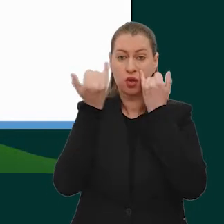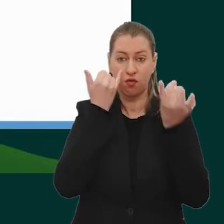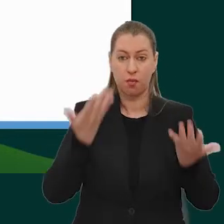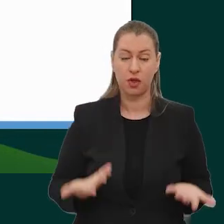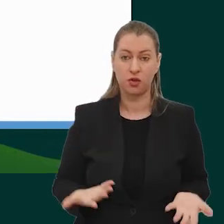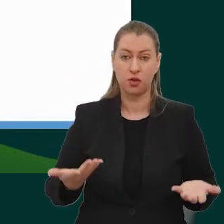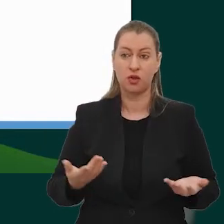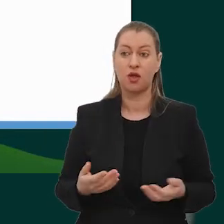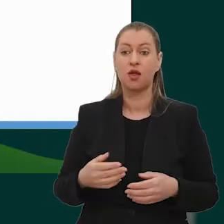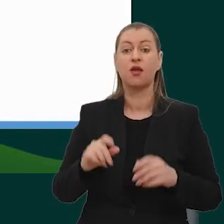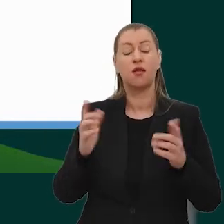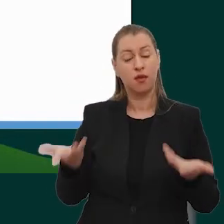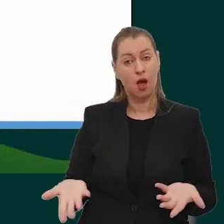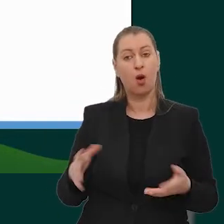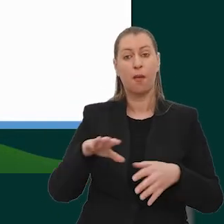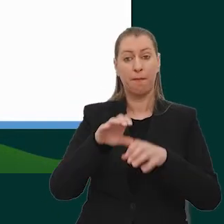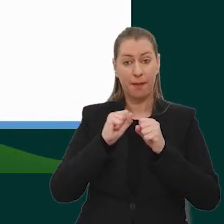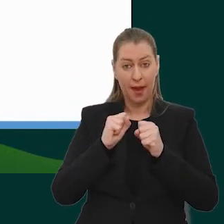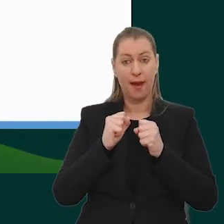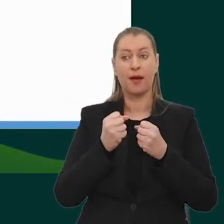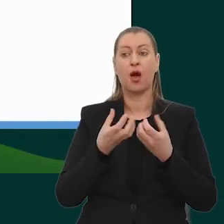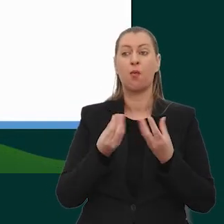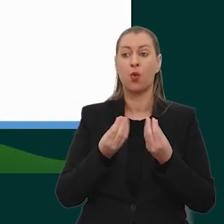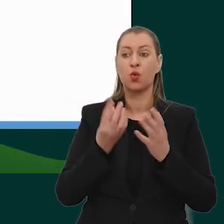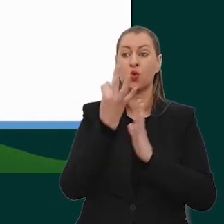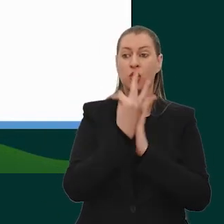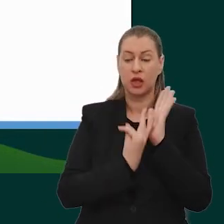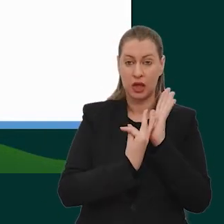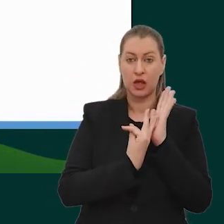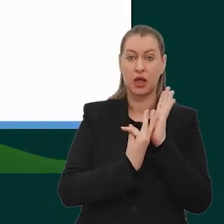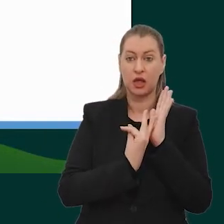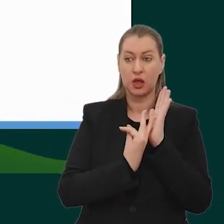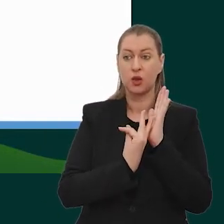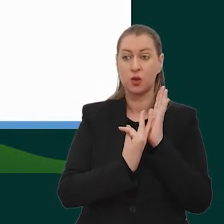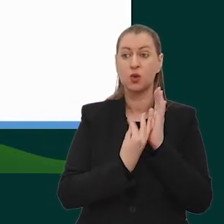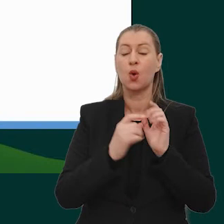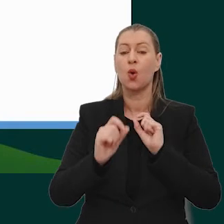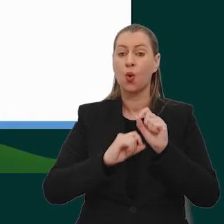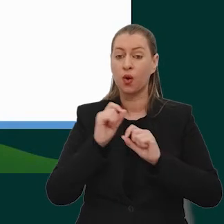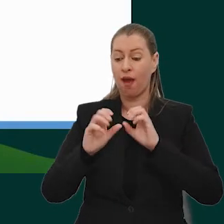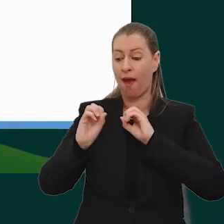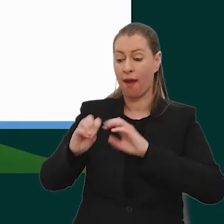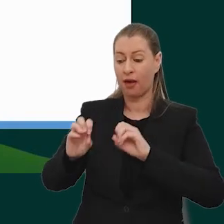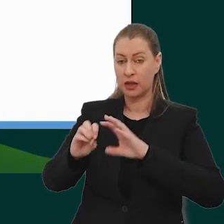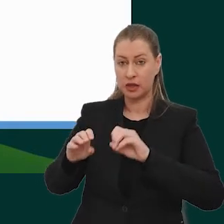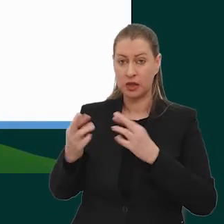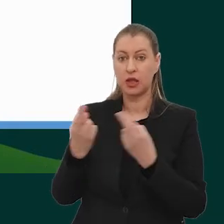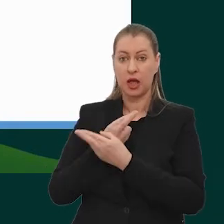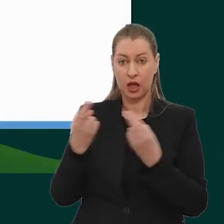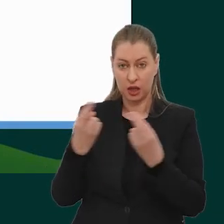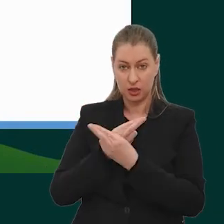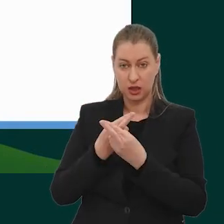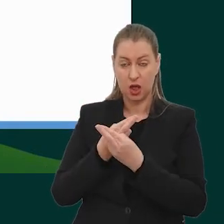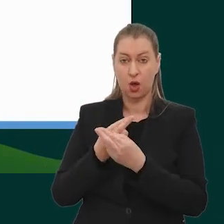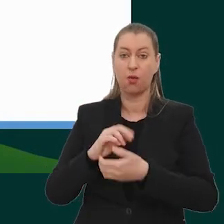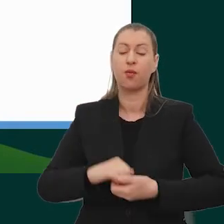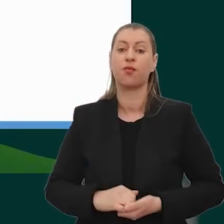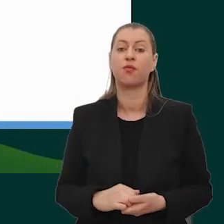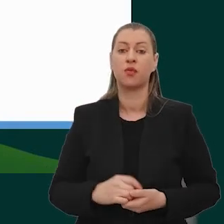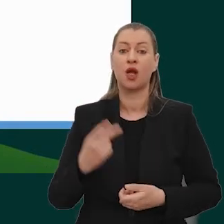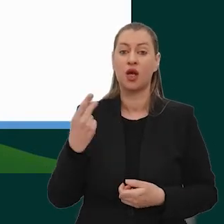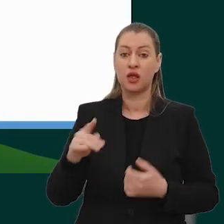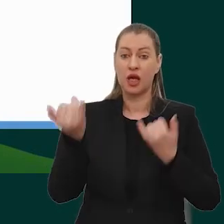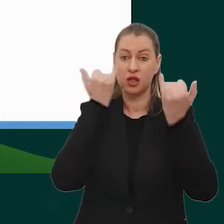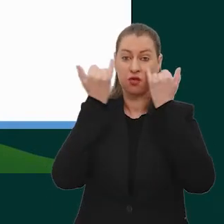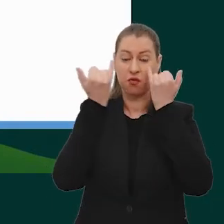pegou, a gente pega vários textos na rede neurais, a gente ensina as relações